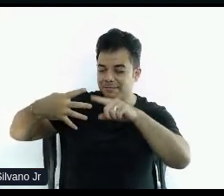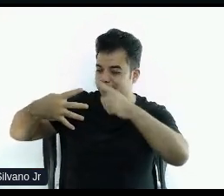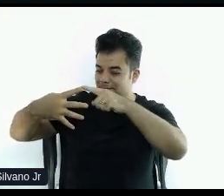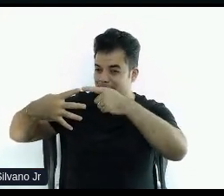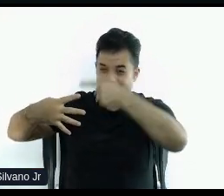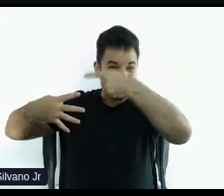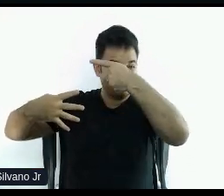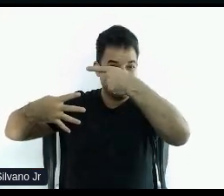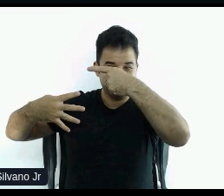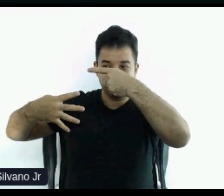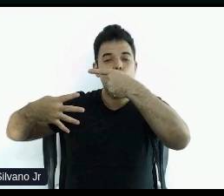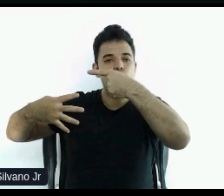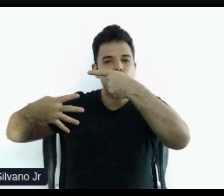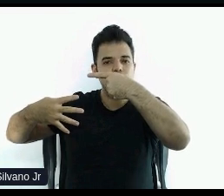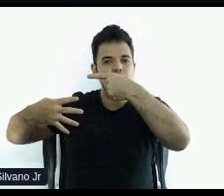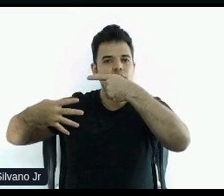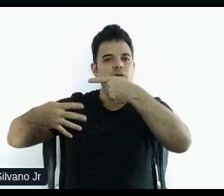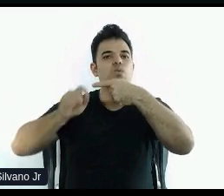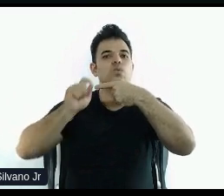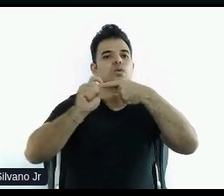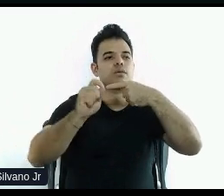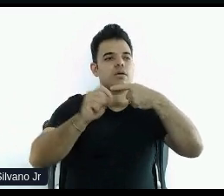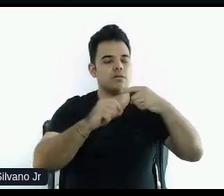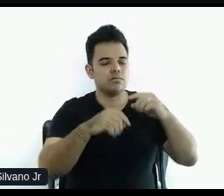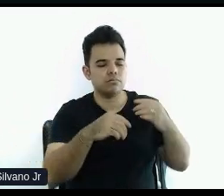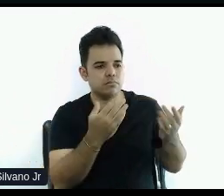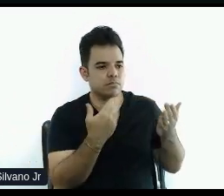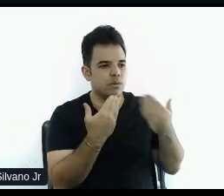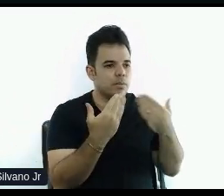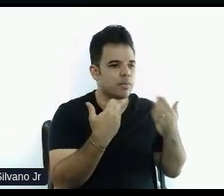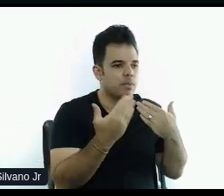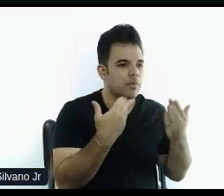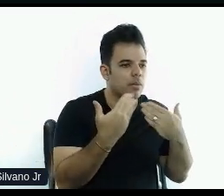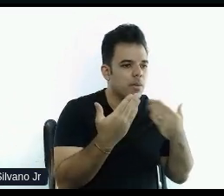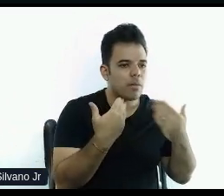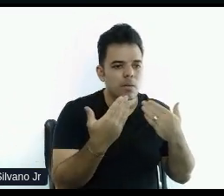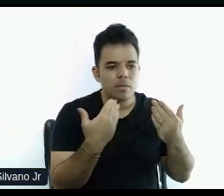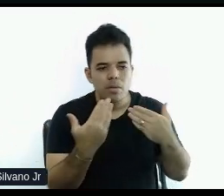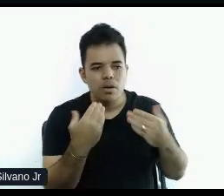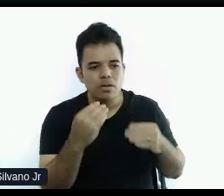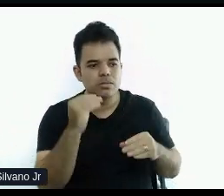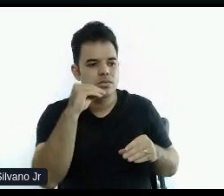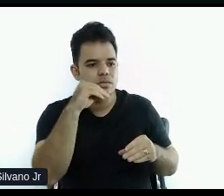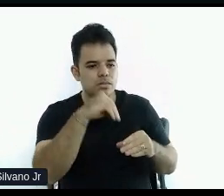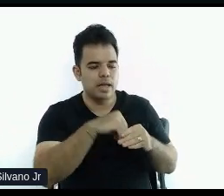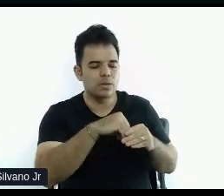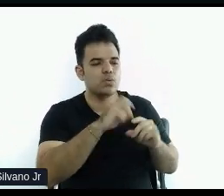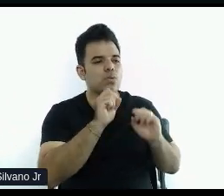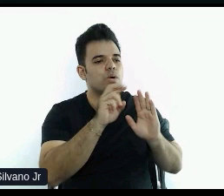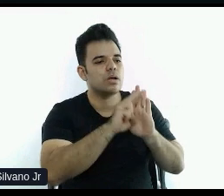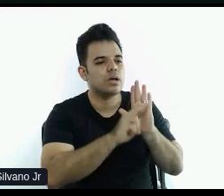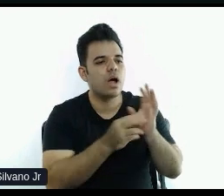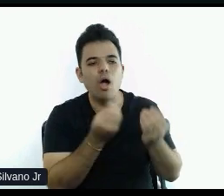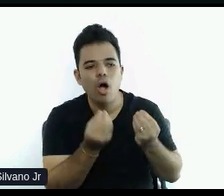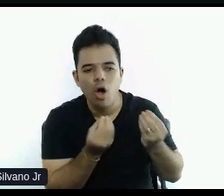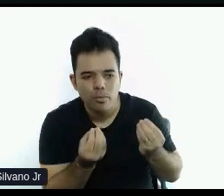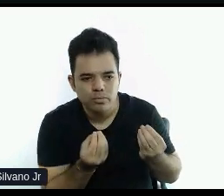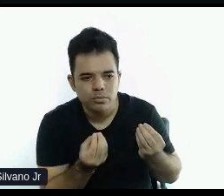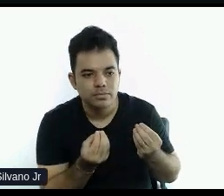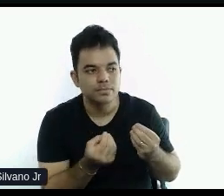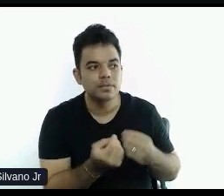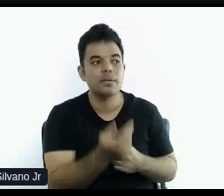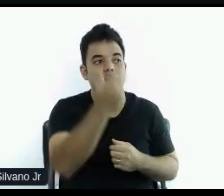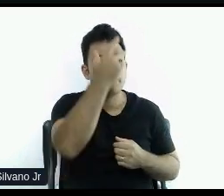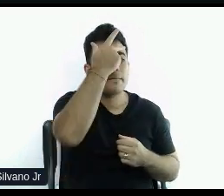gente entender qual é o escopo que a gente está atuando. Então, a gente vai ter nessa etapa quais são as personas, quem